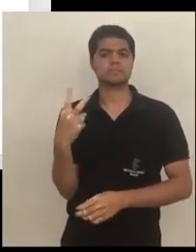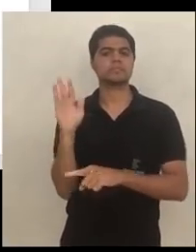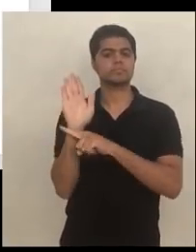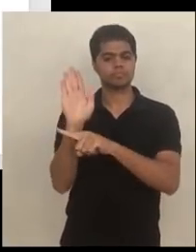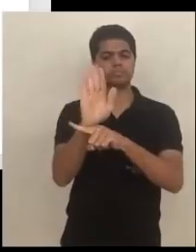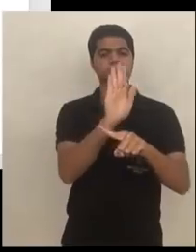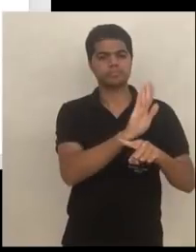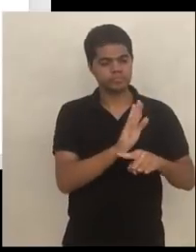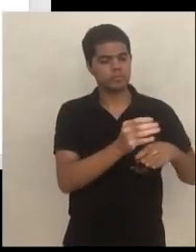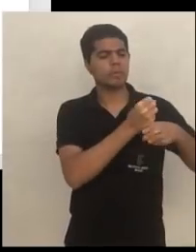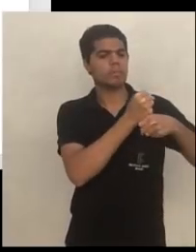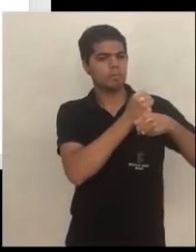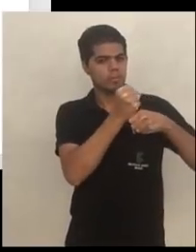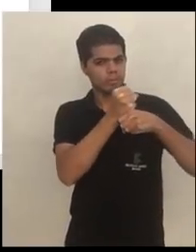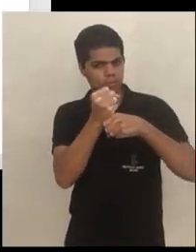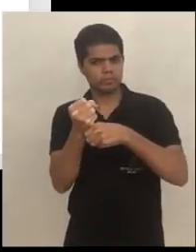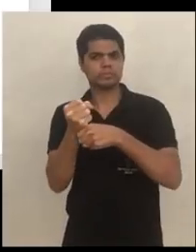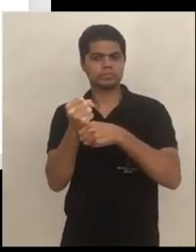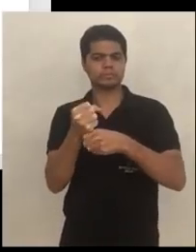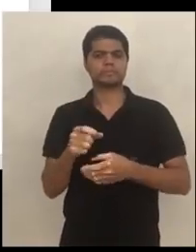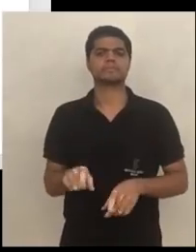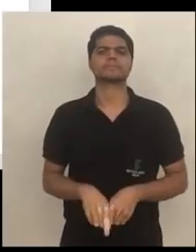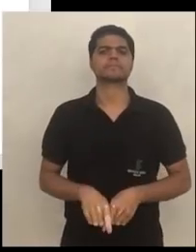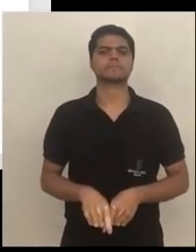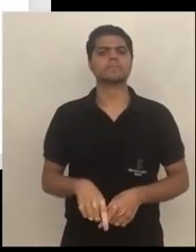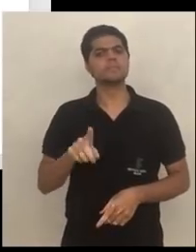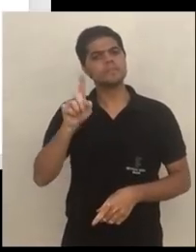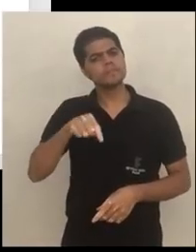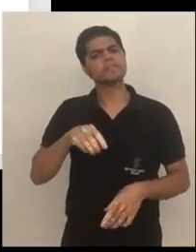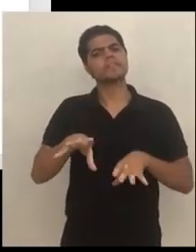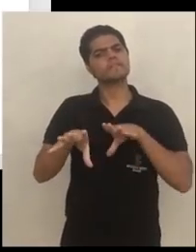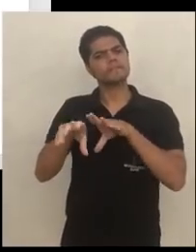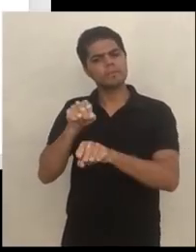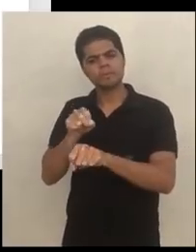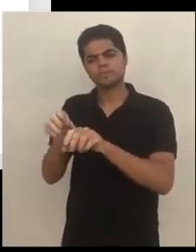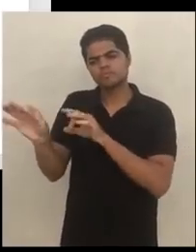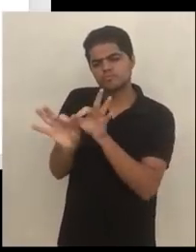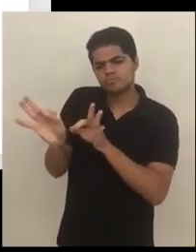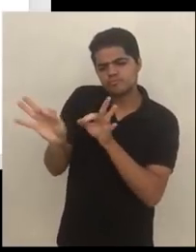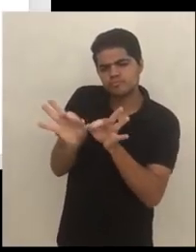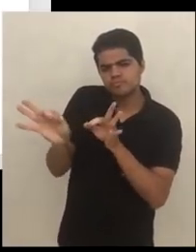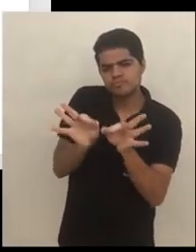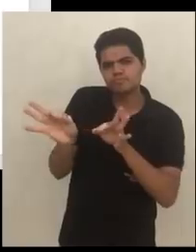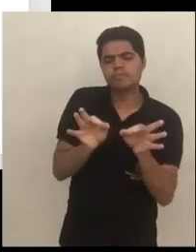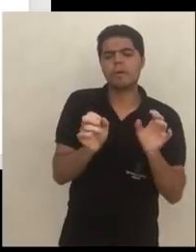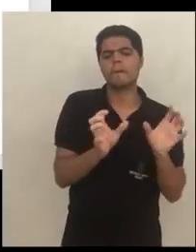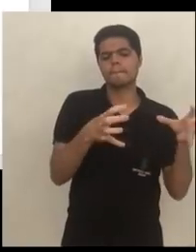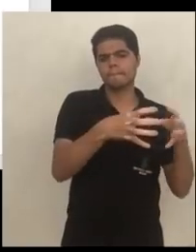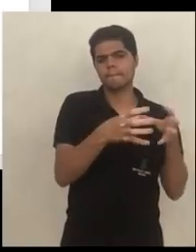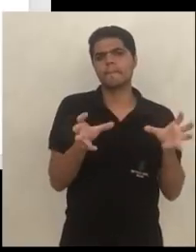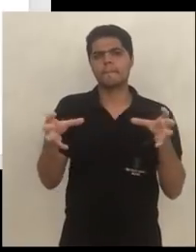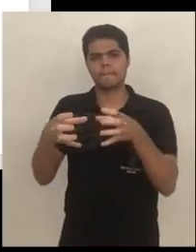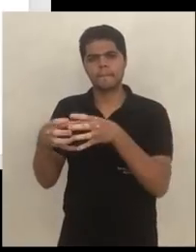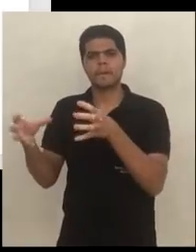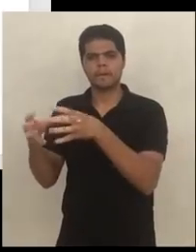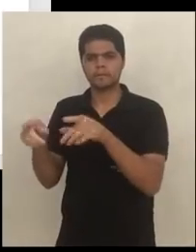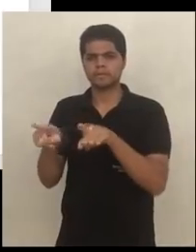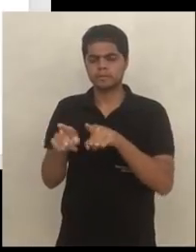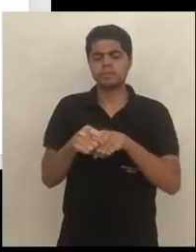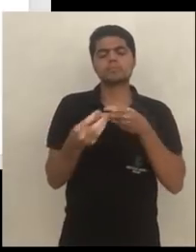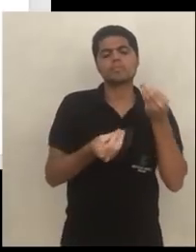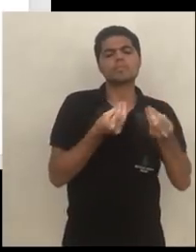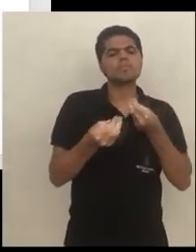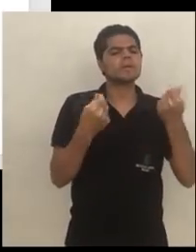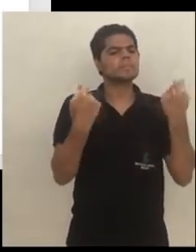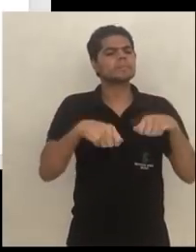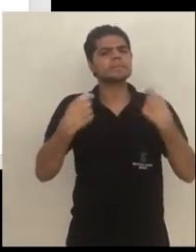contribuem ao longo dos últimos anos com a formação e montagem dessa comissão, com os encaminhamentos necessários também.